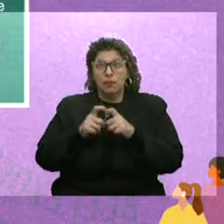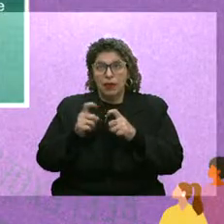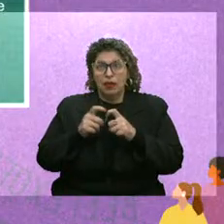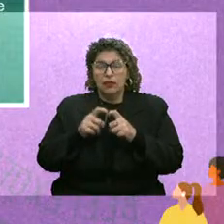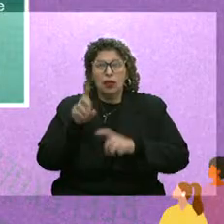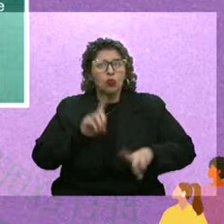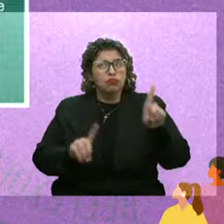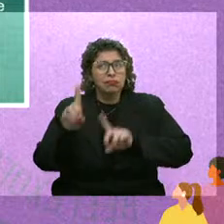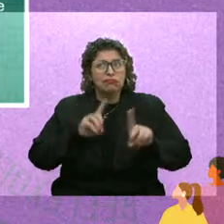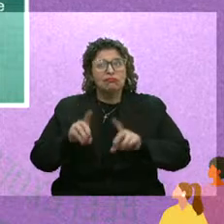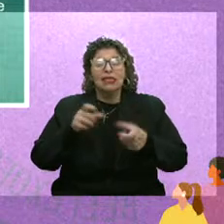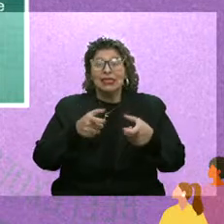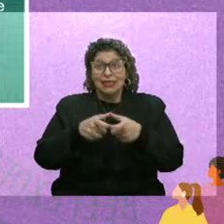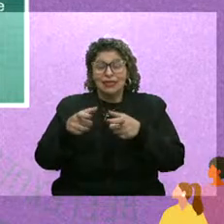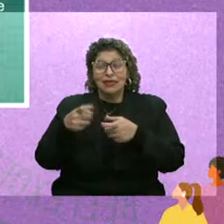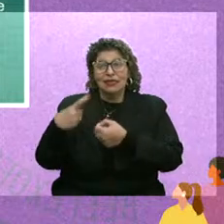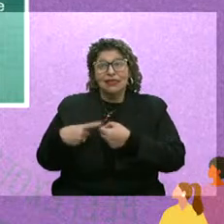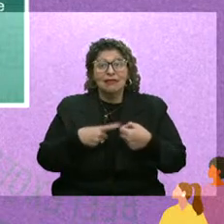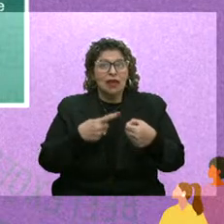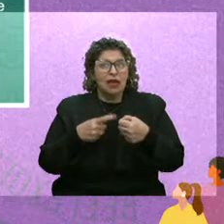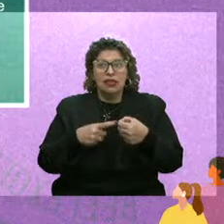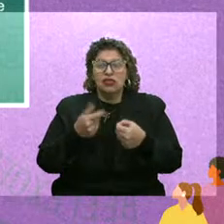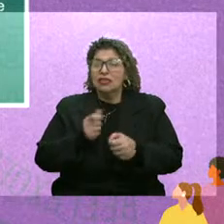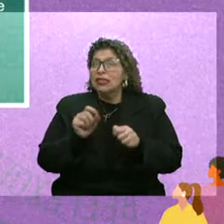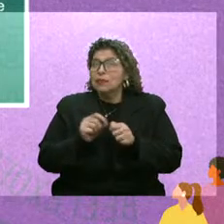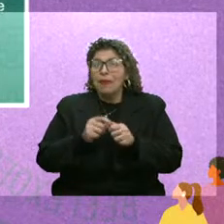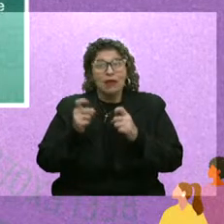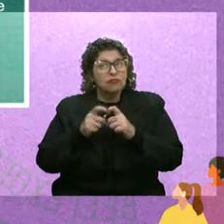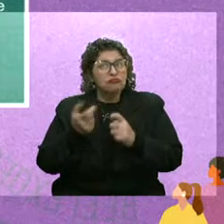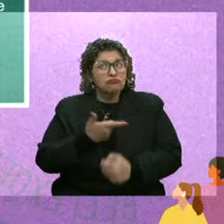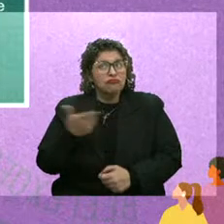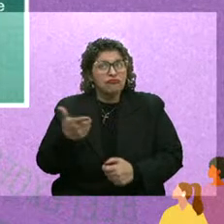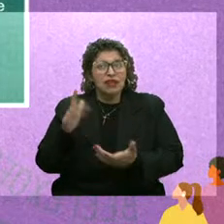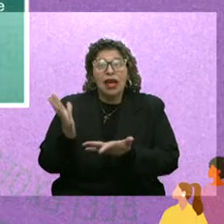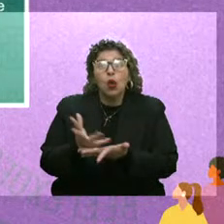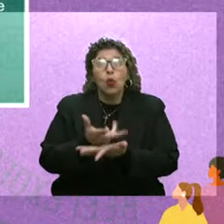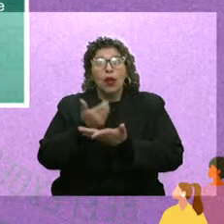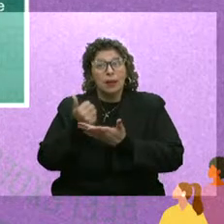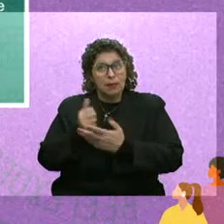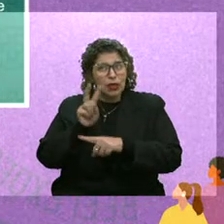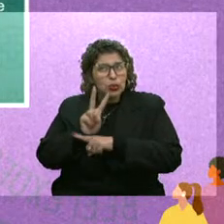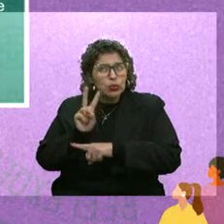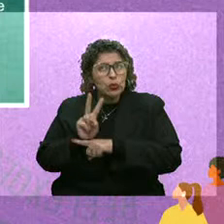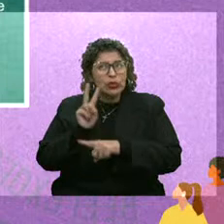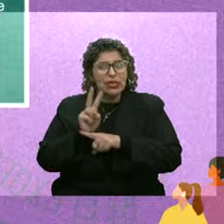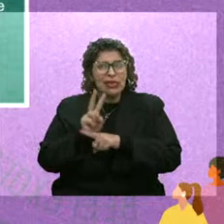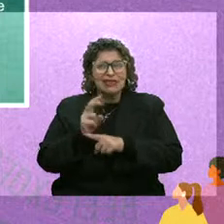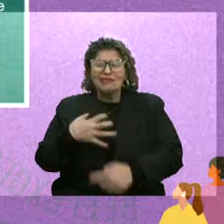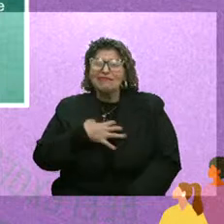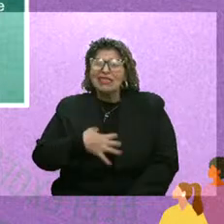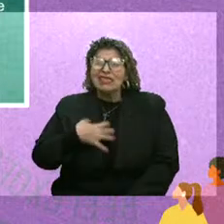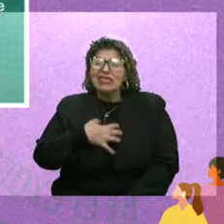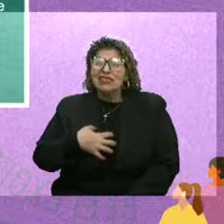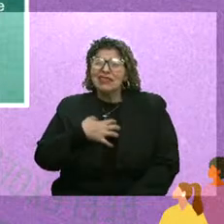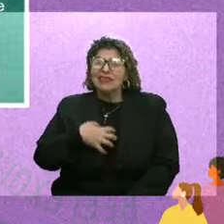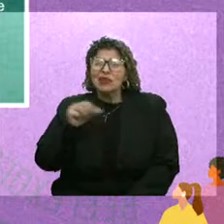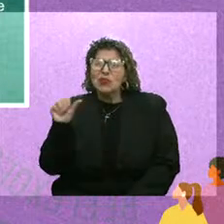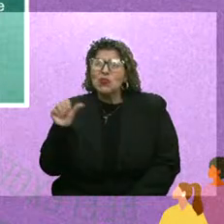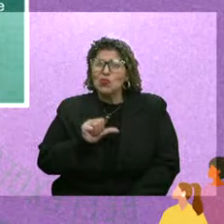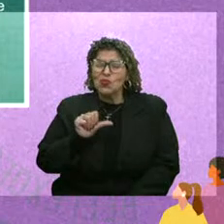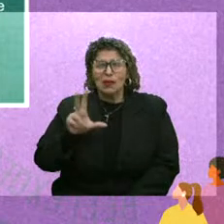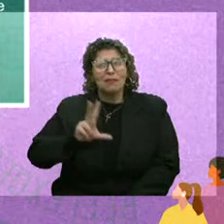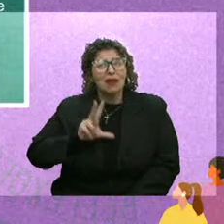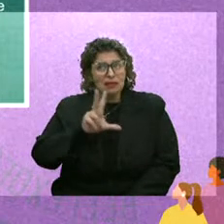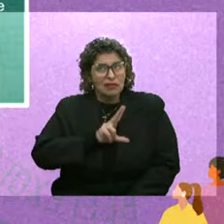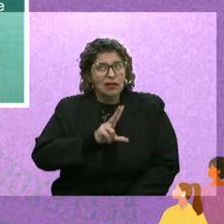algumas cidades, aquele médico que não faz um acolhimento adequado dá uma sensação ruim para o paciente, e aí fica